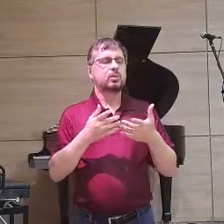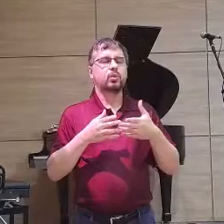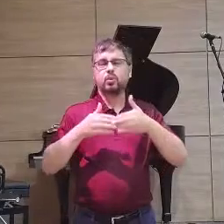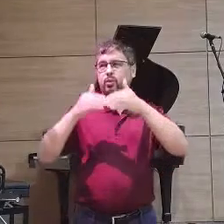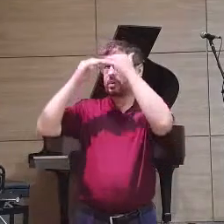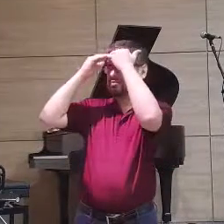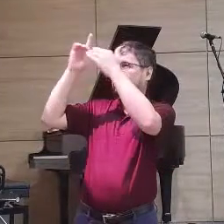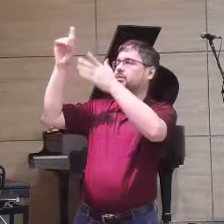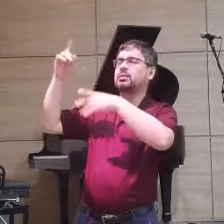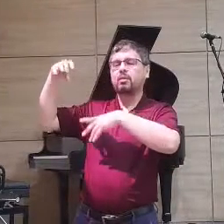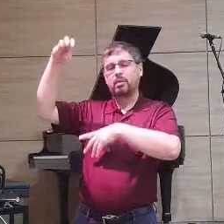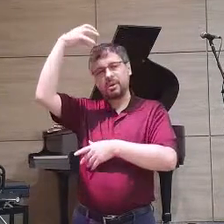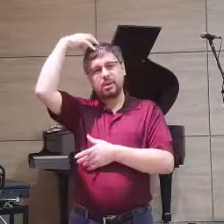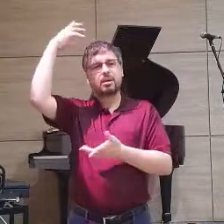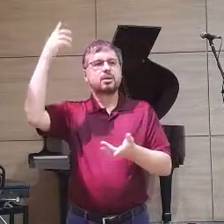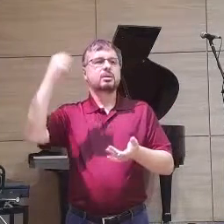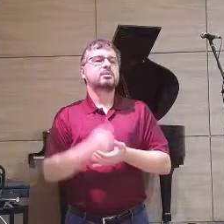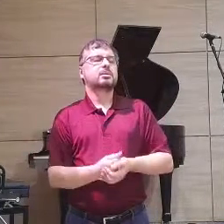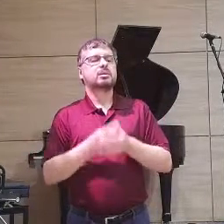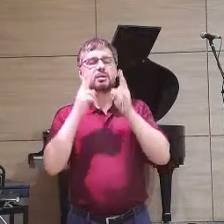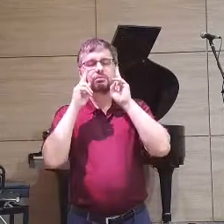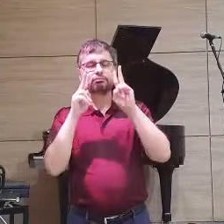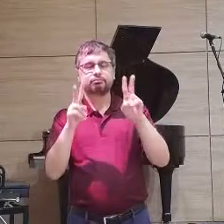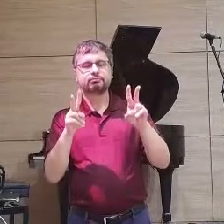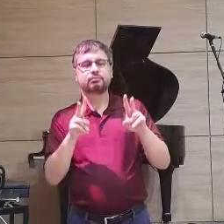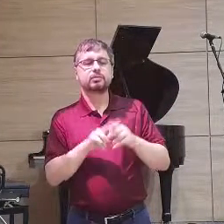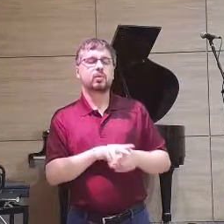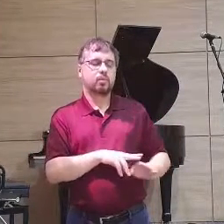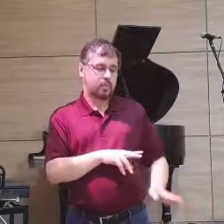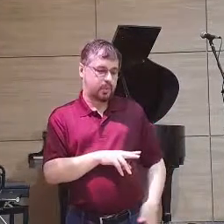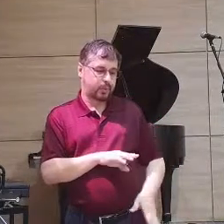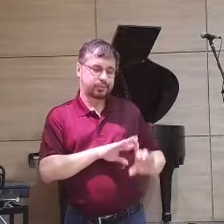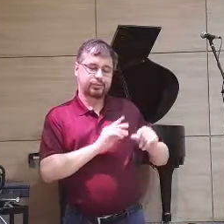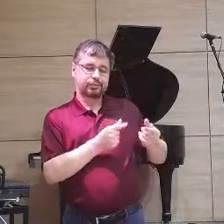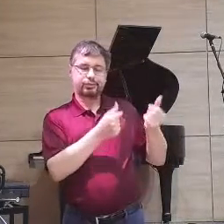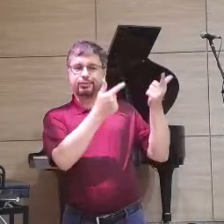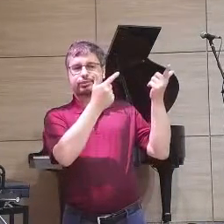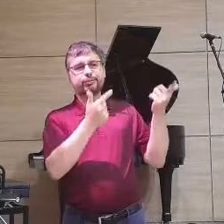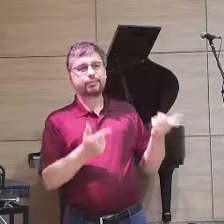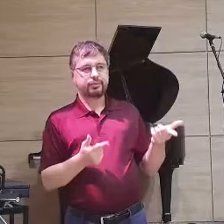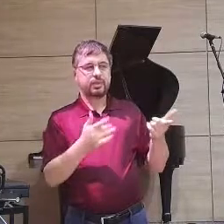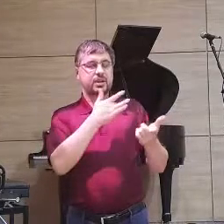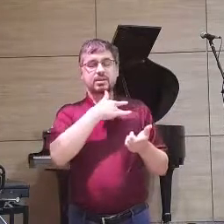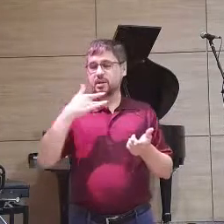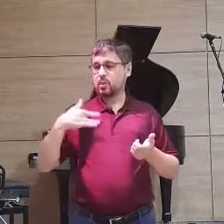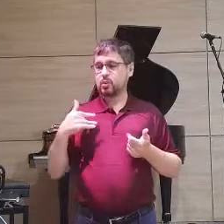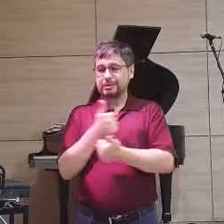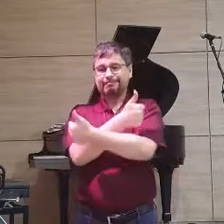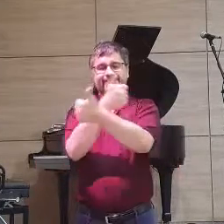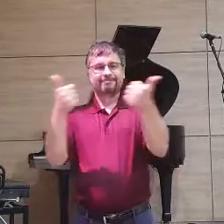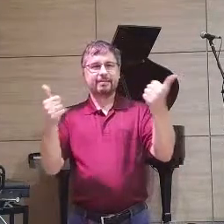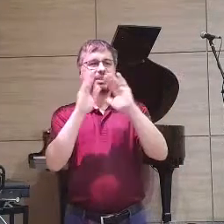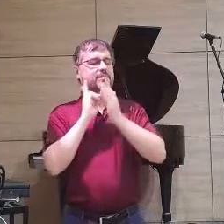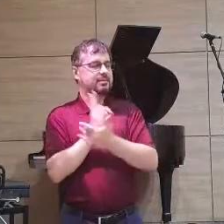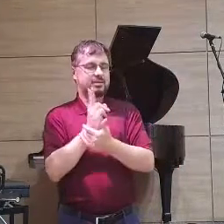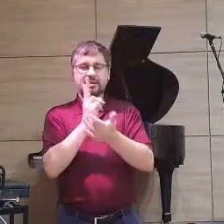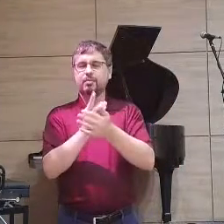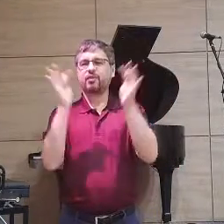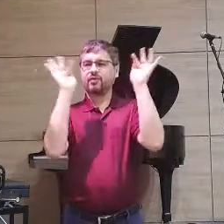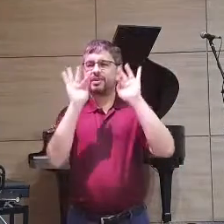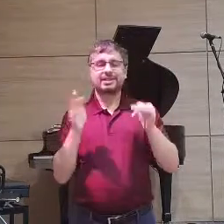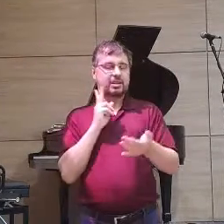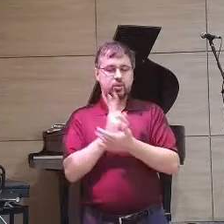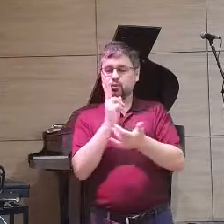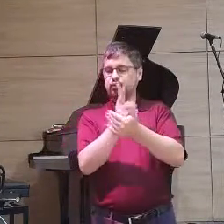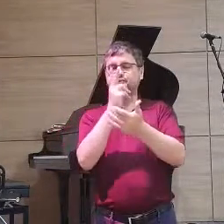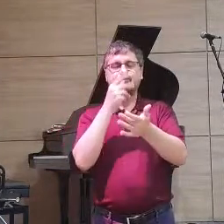Deste Reino serão é contemplado com o bolso cheio de dinheiro saúde para dar e vender felicidade a Qualquer